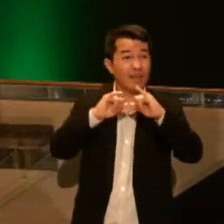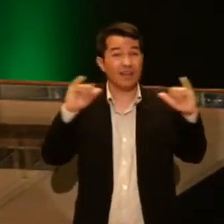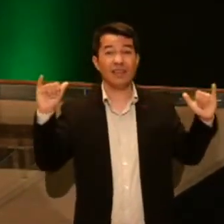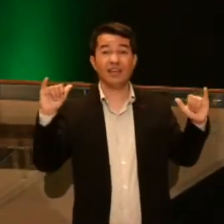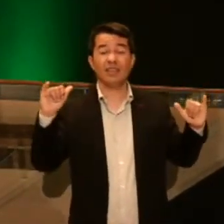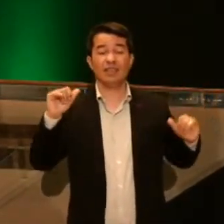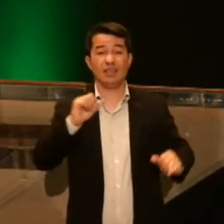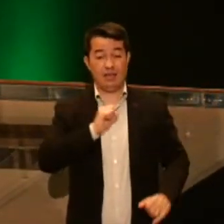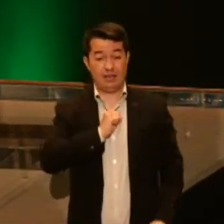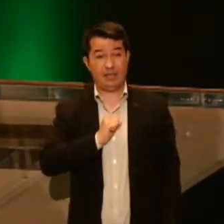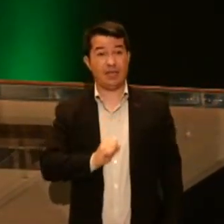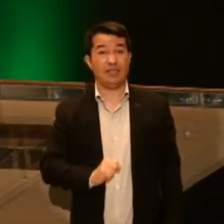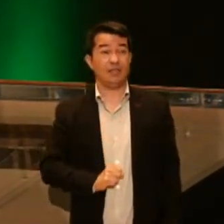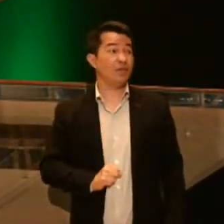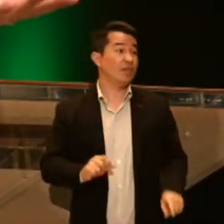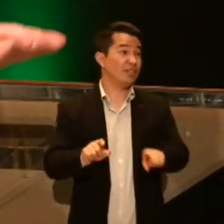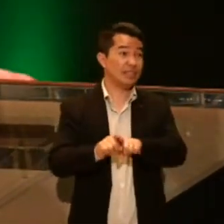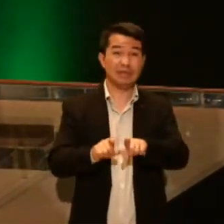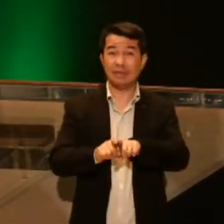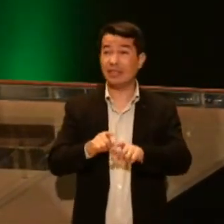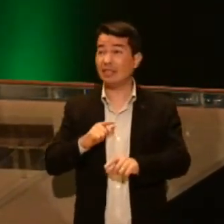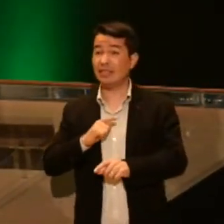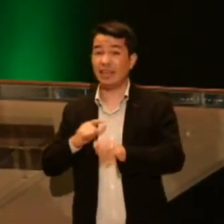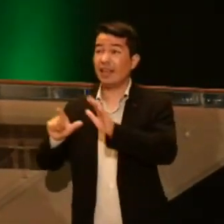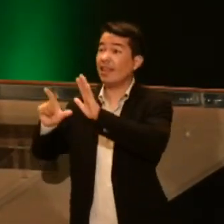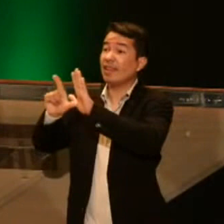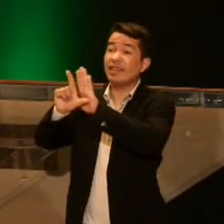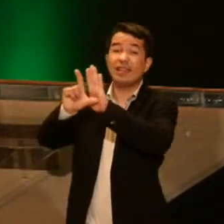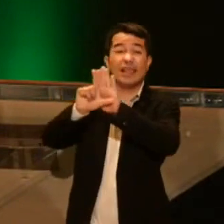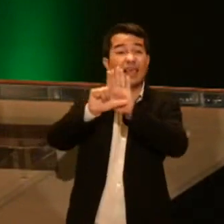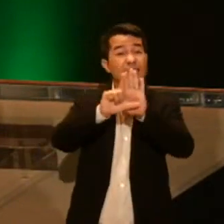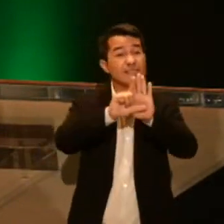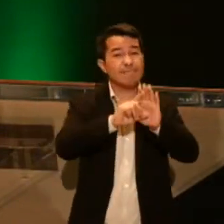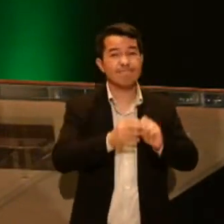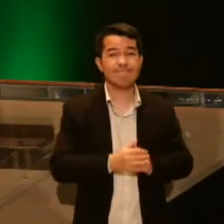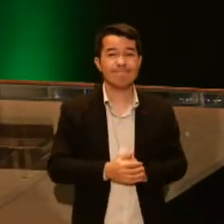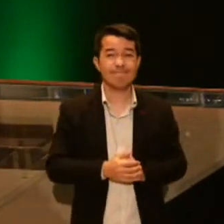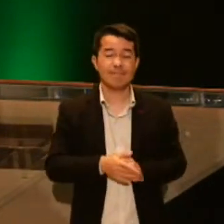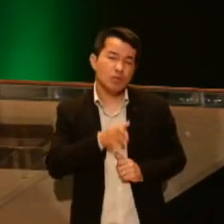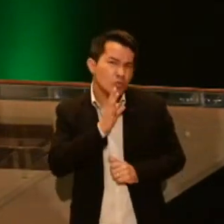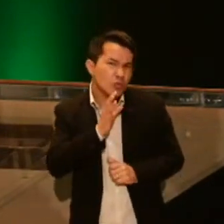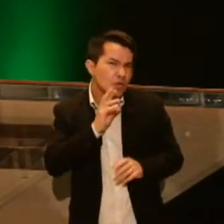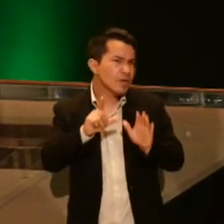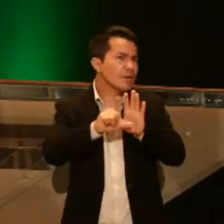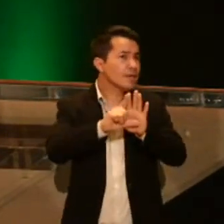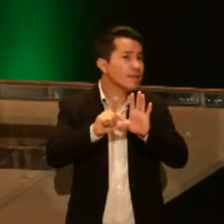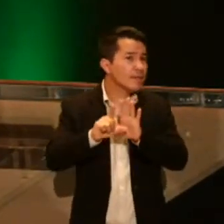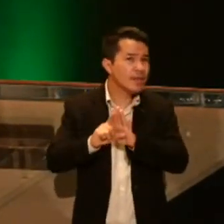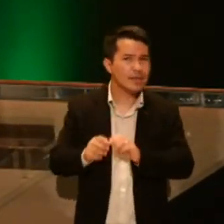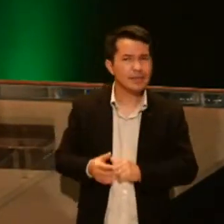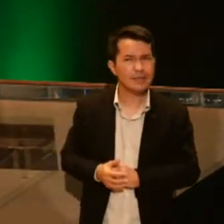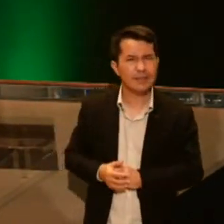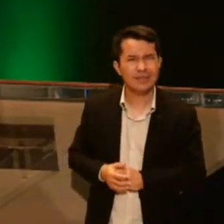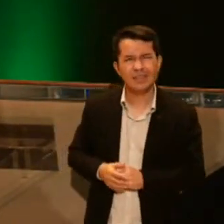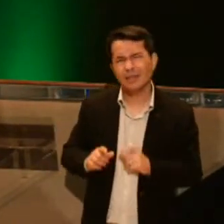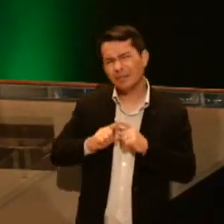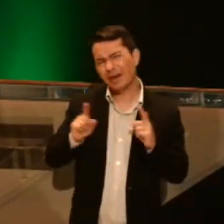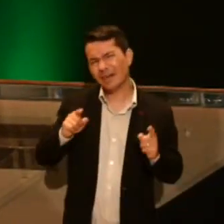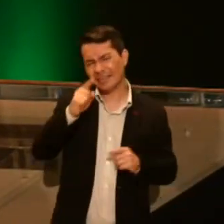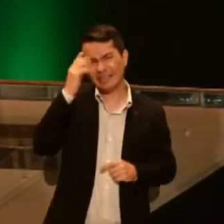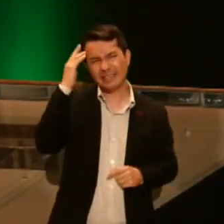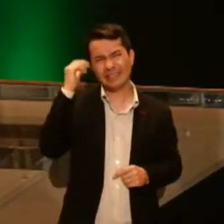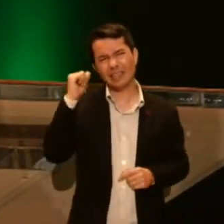eles eram os que estavam mais perto. Mas, no entanto, quando a gente olha a história,